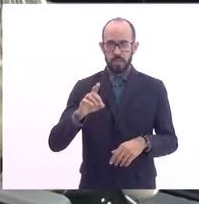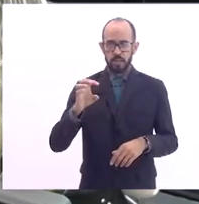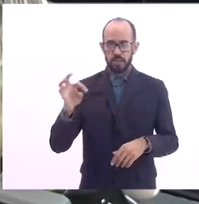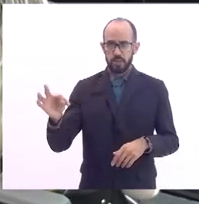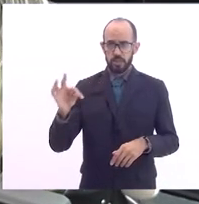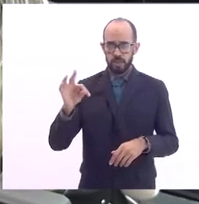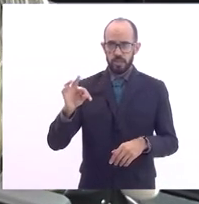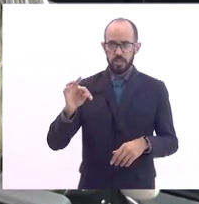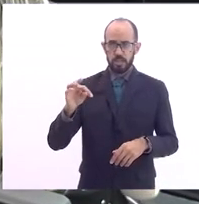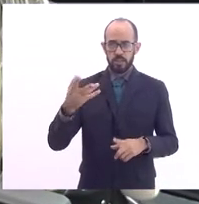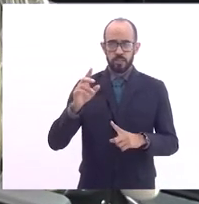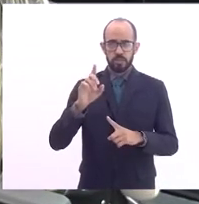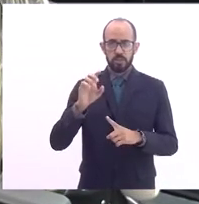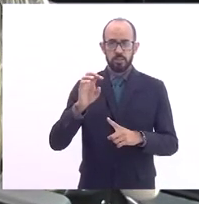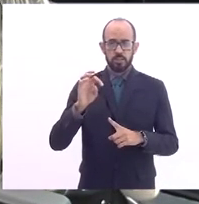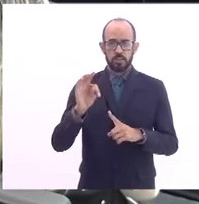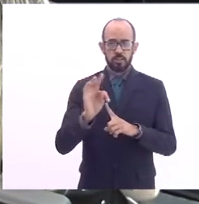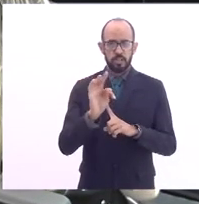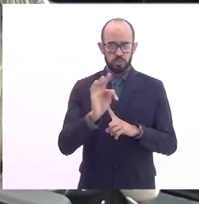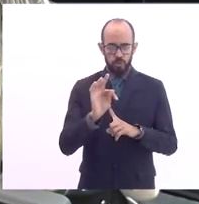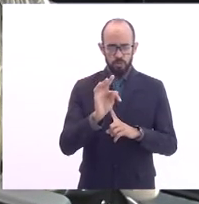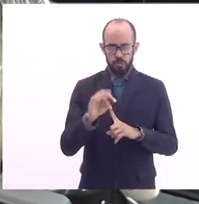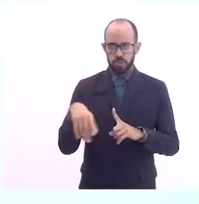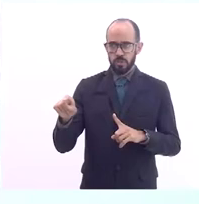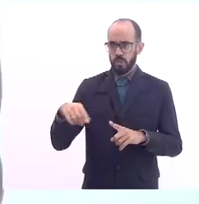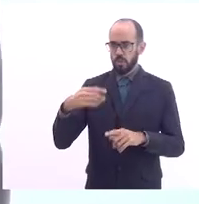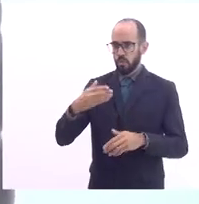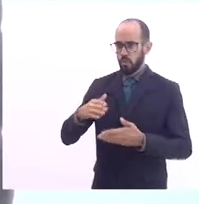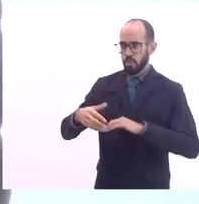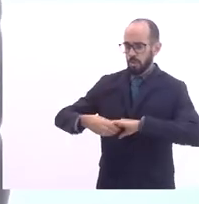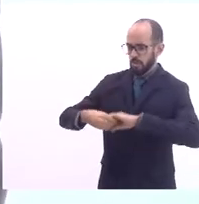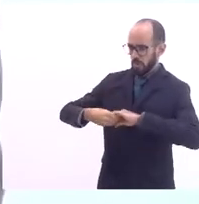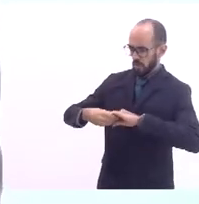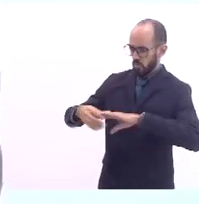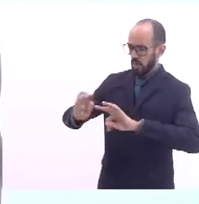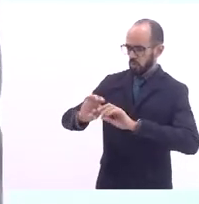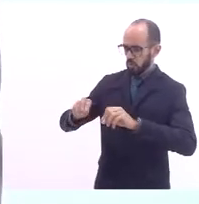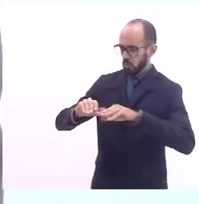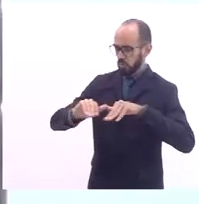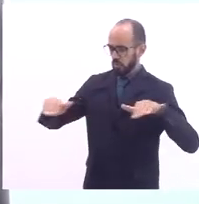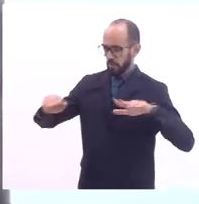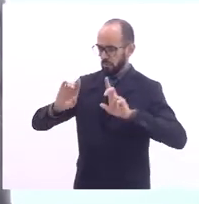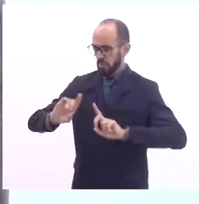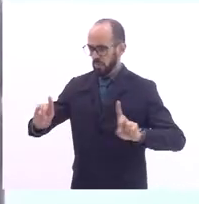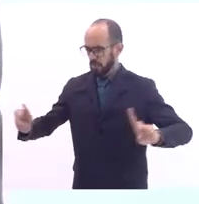Wagner Victor, deputado federal Paulo Ramos, razão de ser dessa